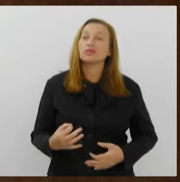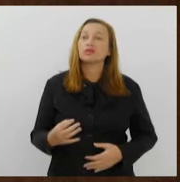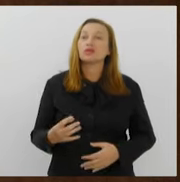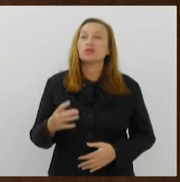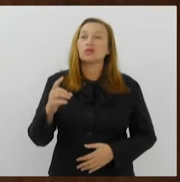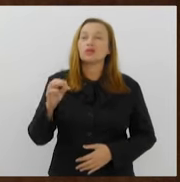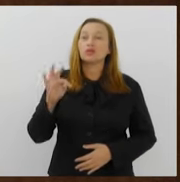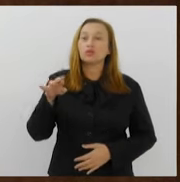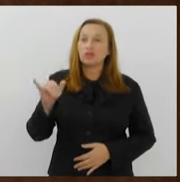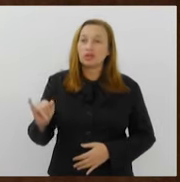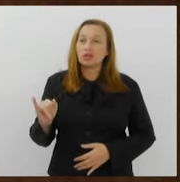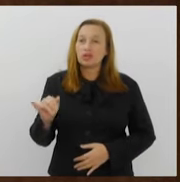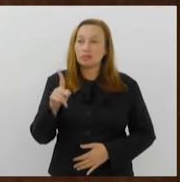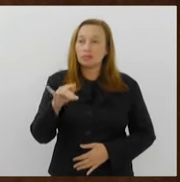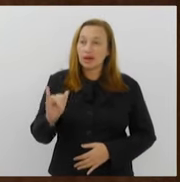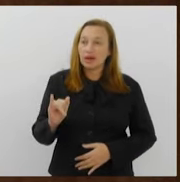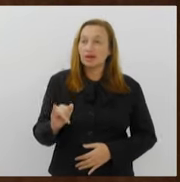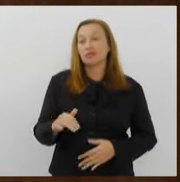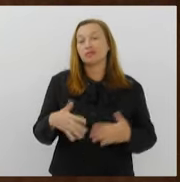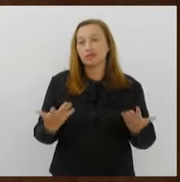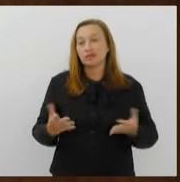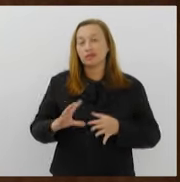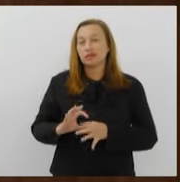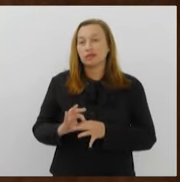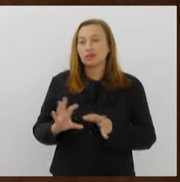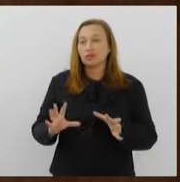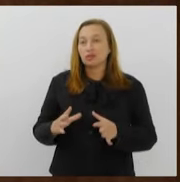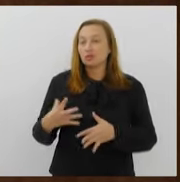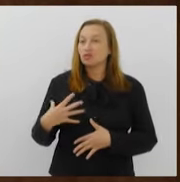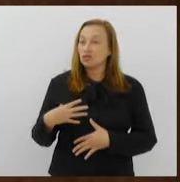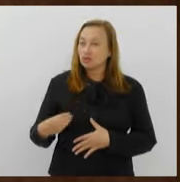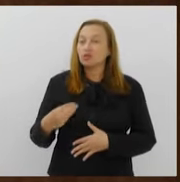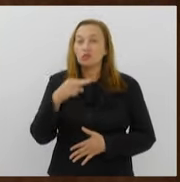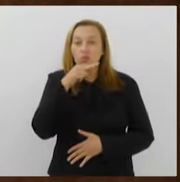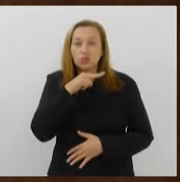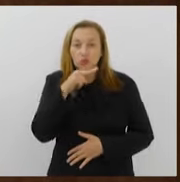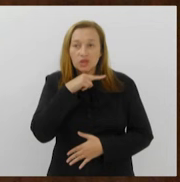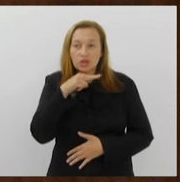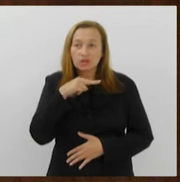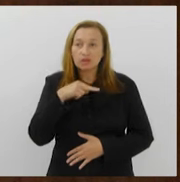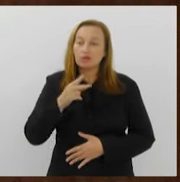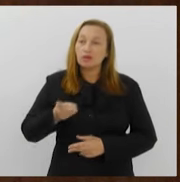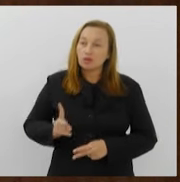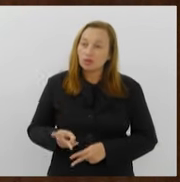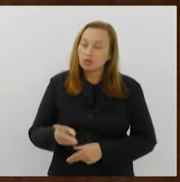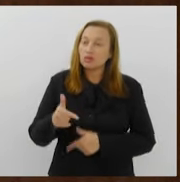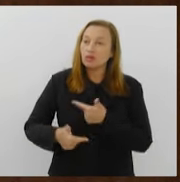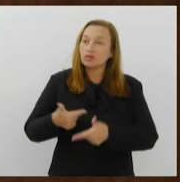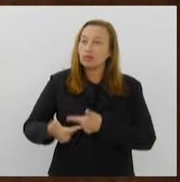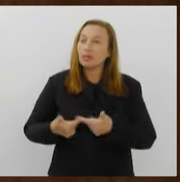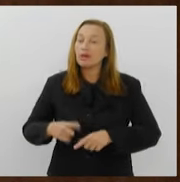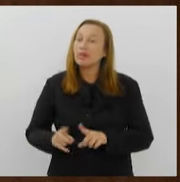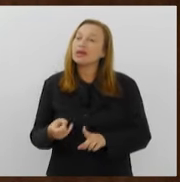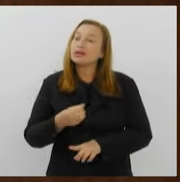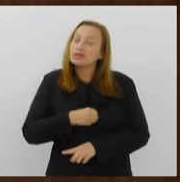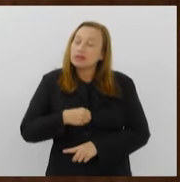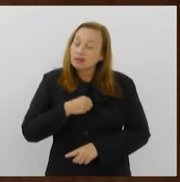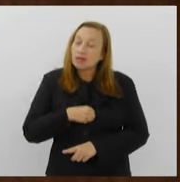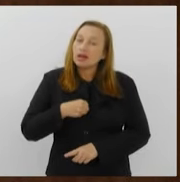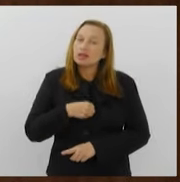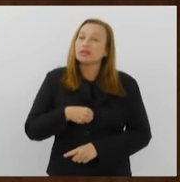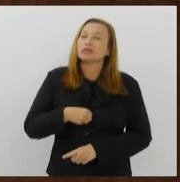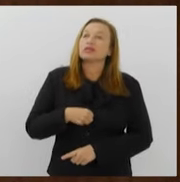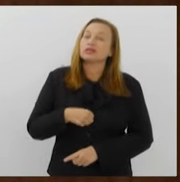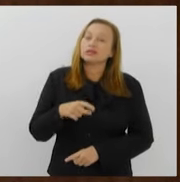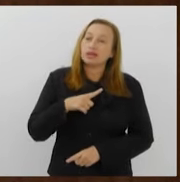pai. Óbvio que ele deixou um legado, seus filhos, seus netos, mas pessoa que realmente fará falta não só ao